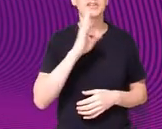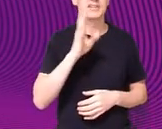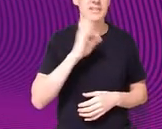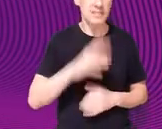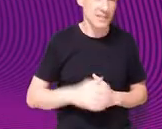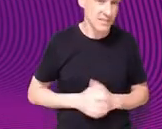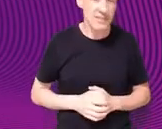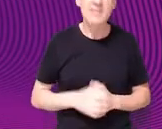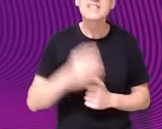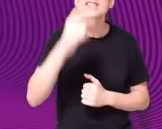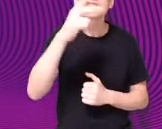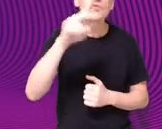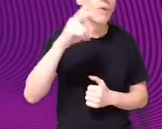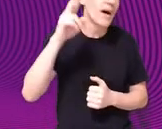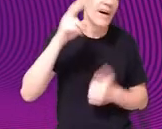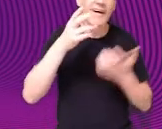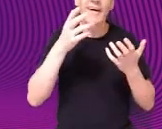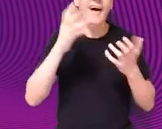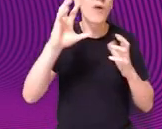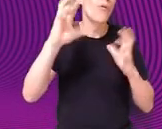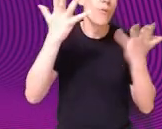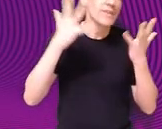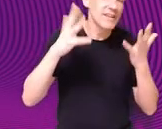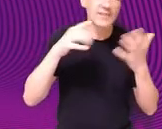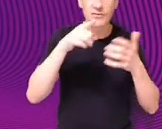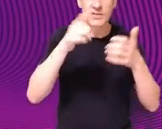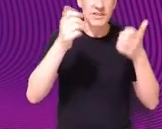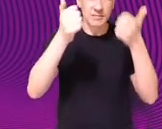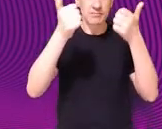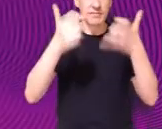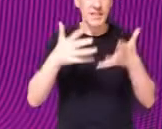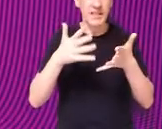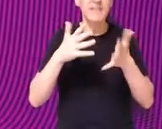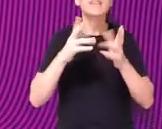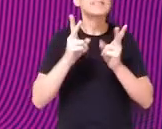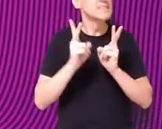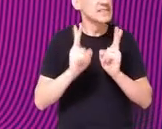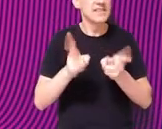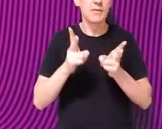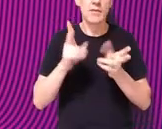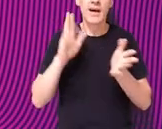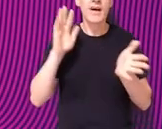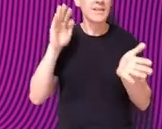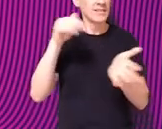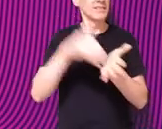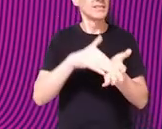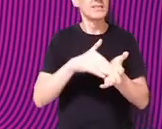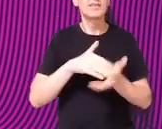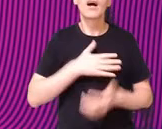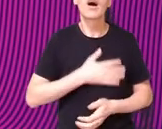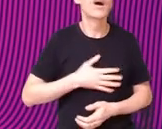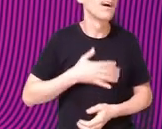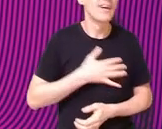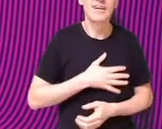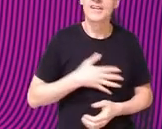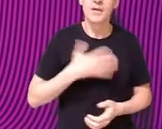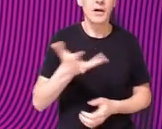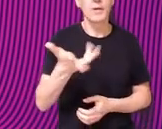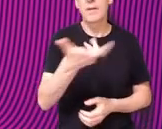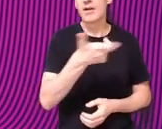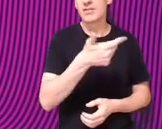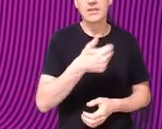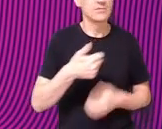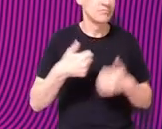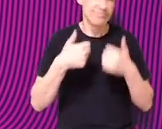eles têm sempre um desfecho assim, maravilhoso, uma avaliação a fundo